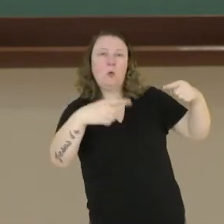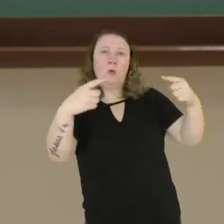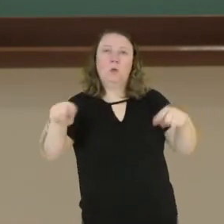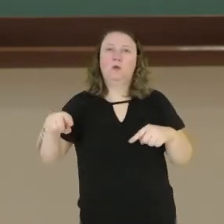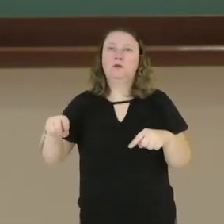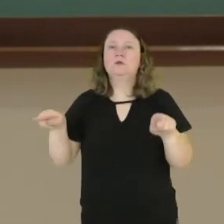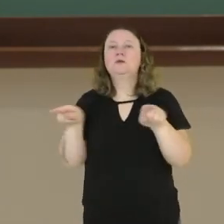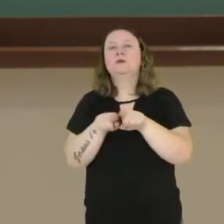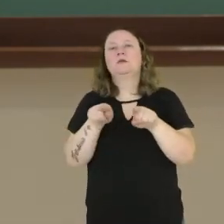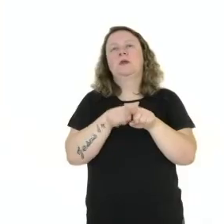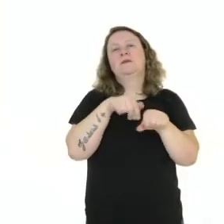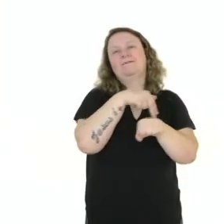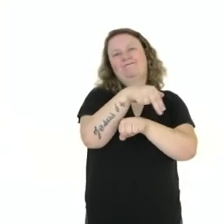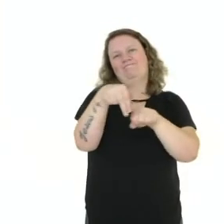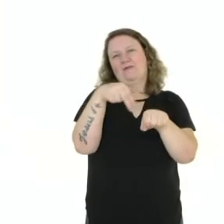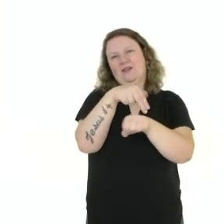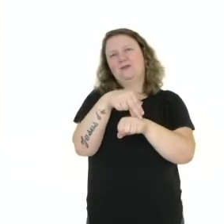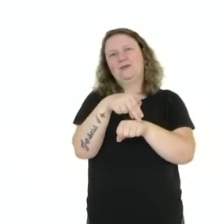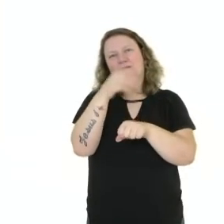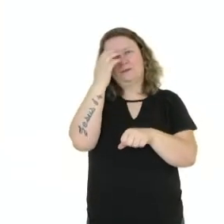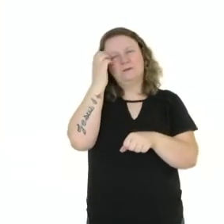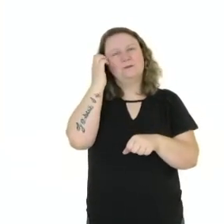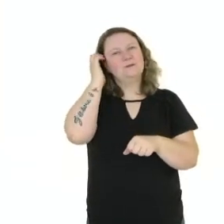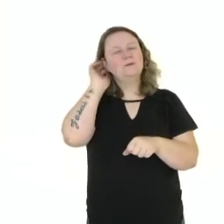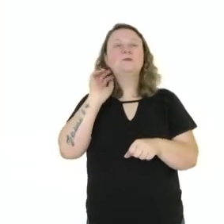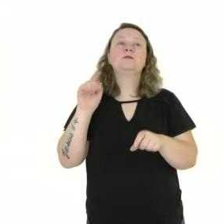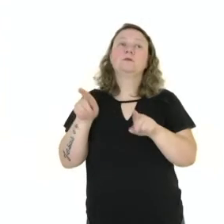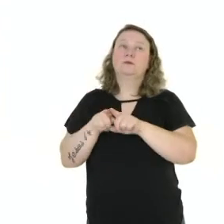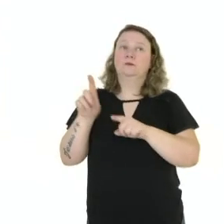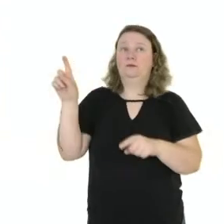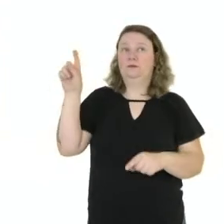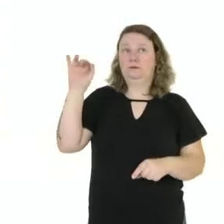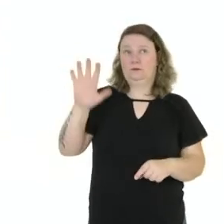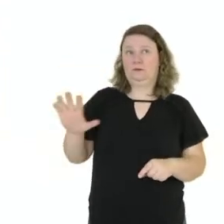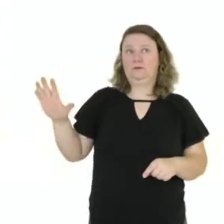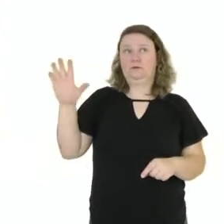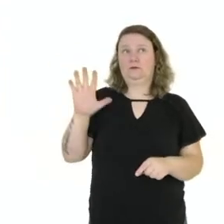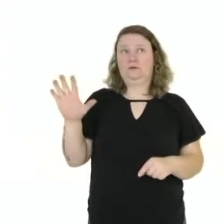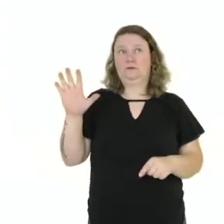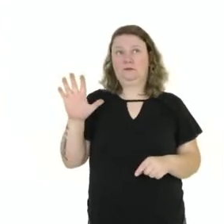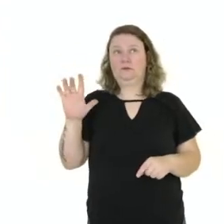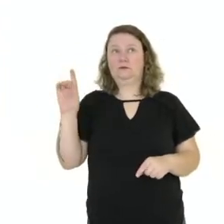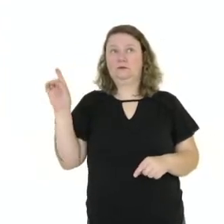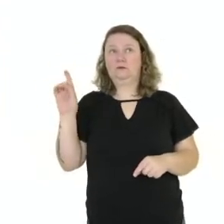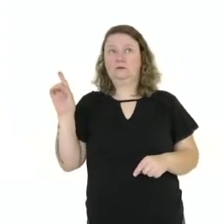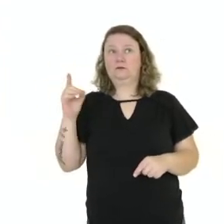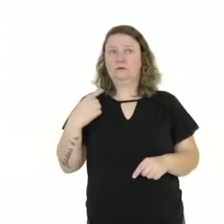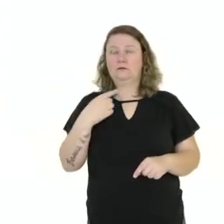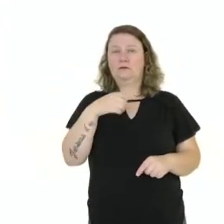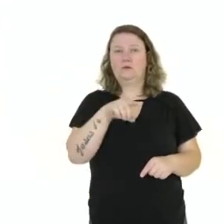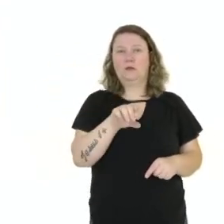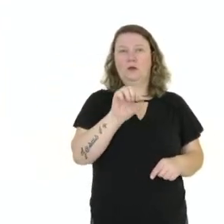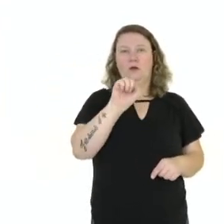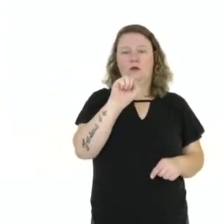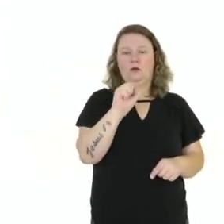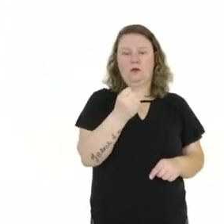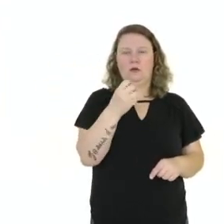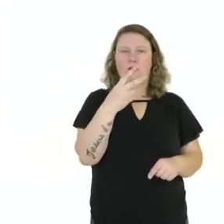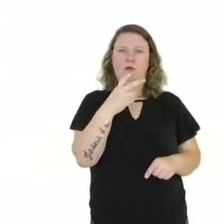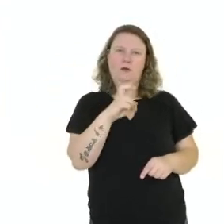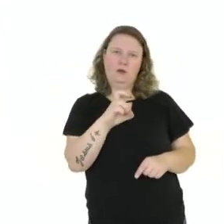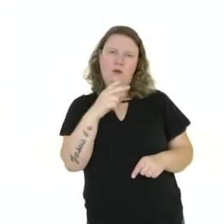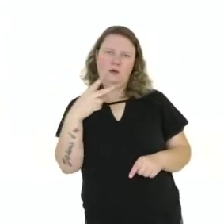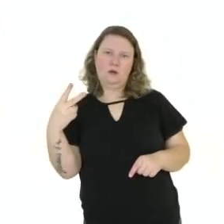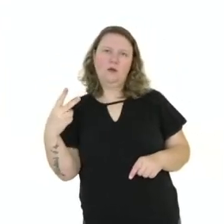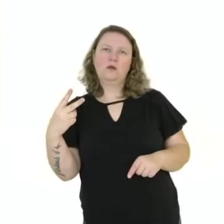Né? Aqui a gente tem uma imagem da fragata de Amazonas, né? De 1852 a 1897,